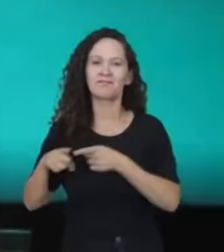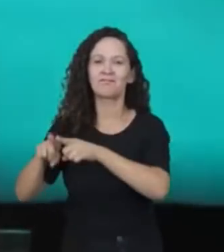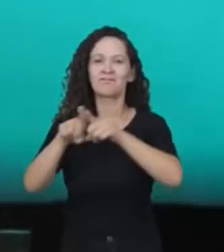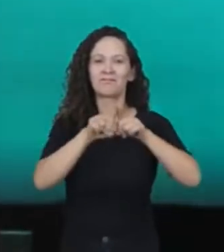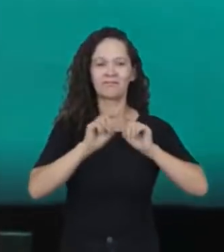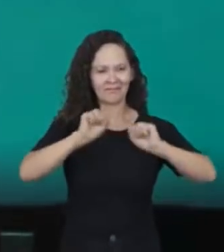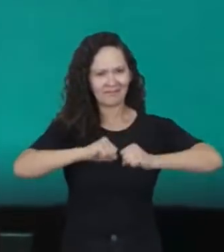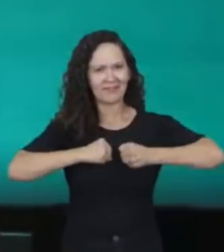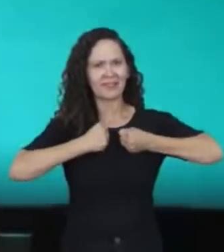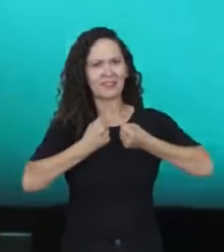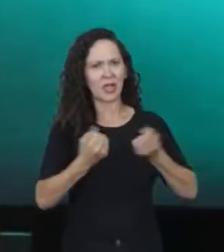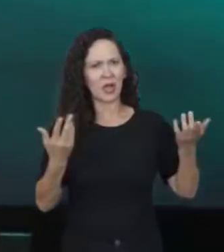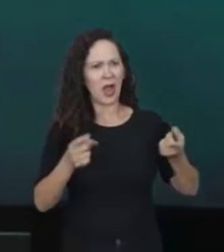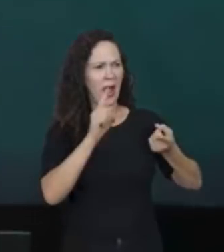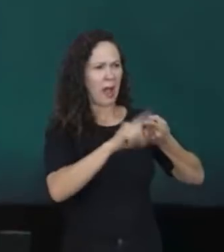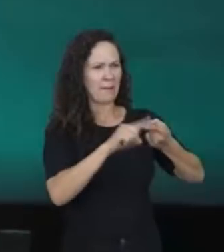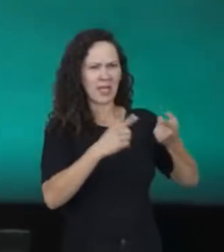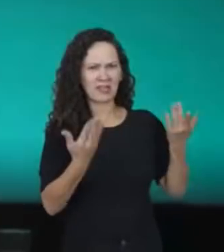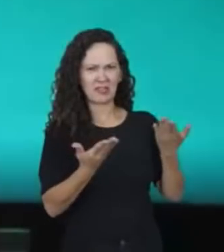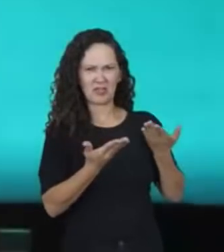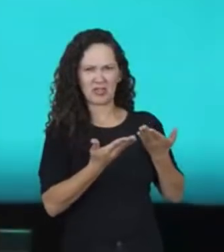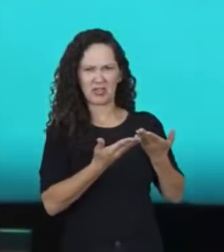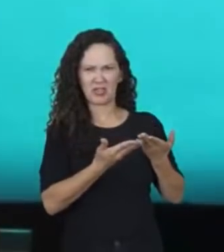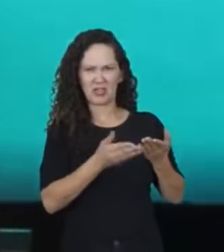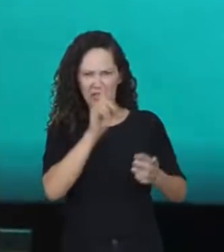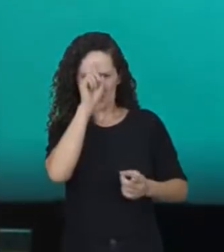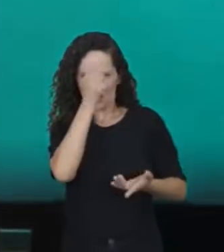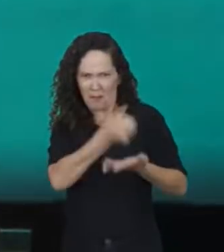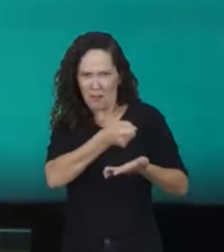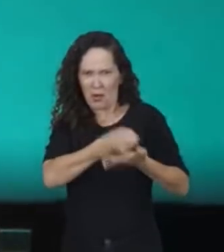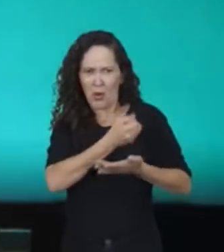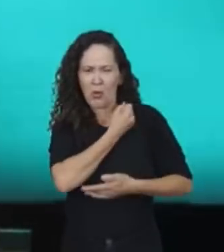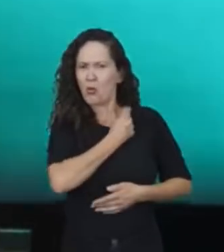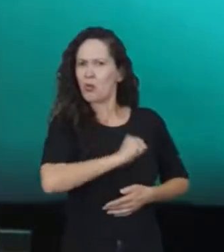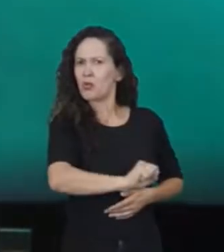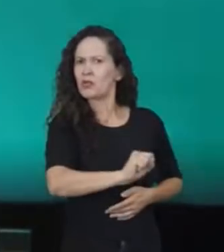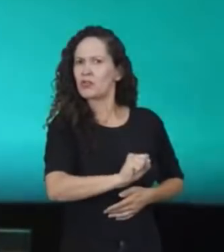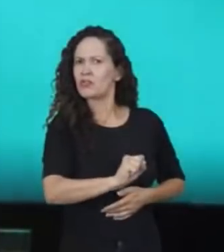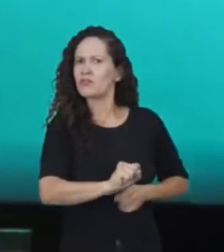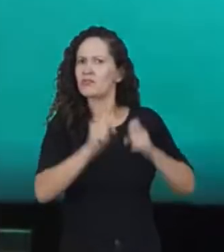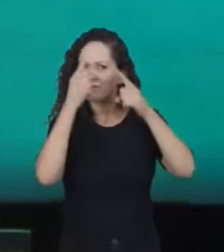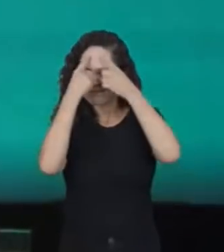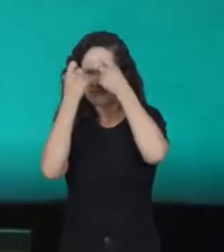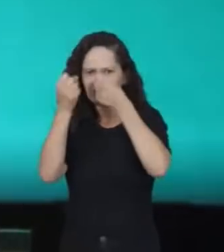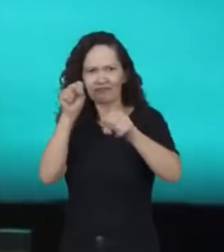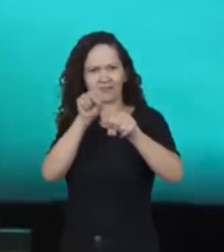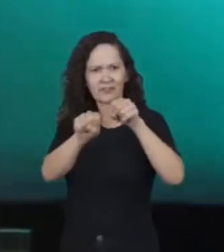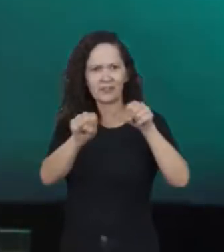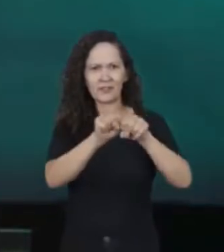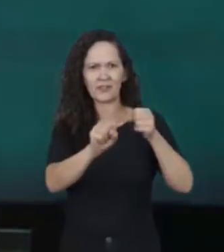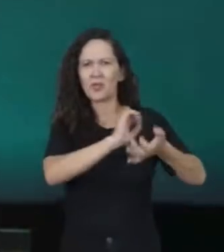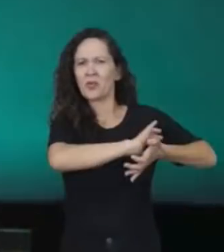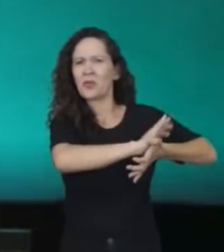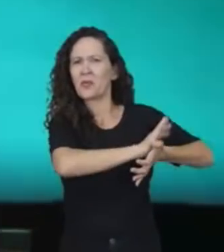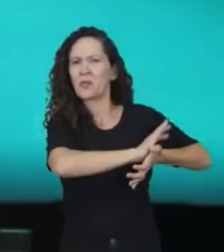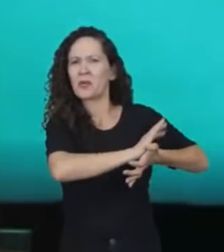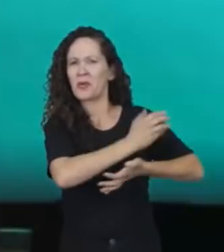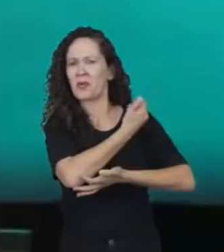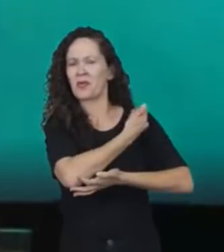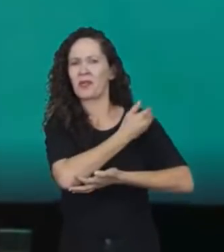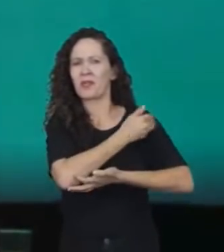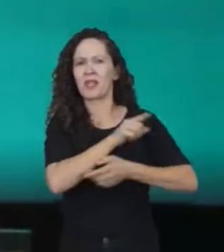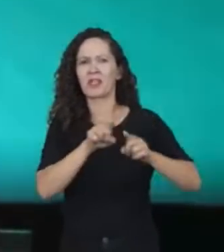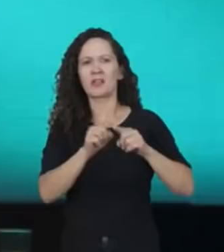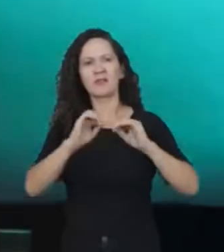mentira ameaça totalitária o olho a violência a discriminação a explosão